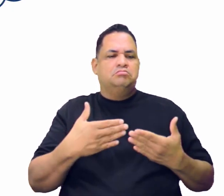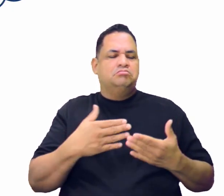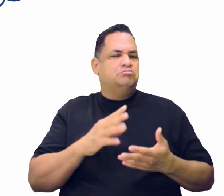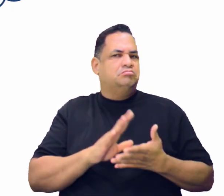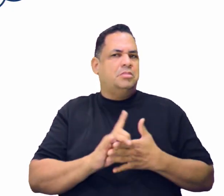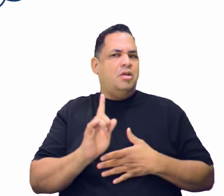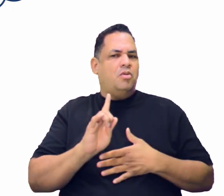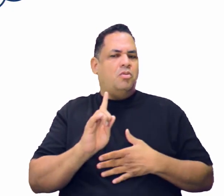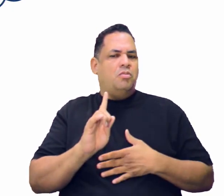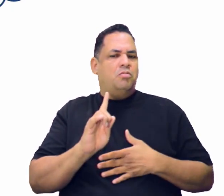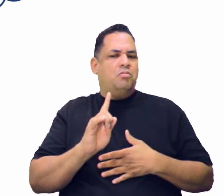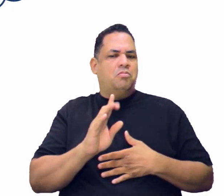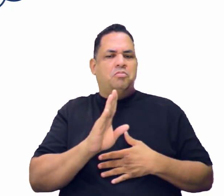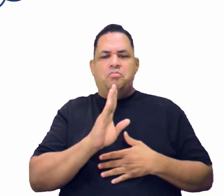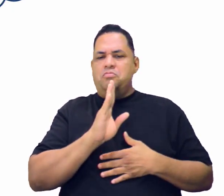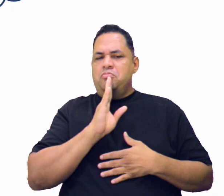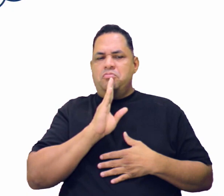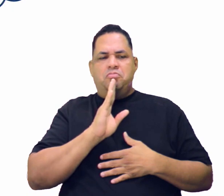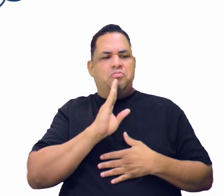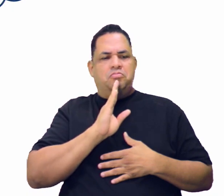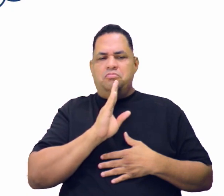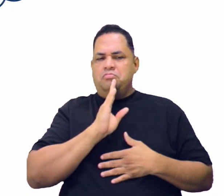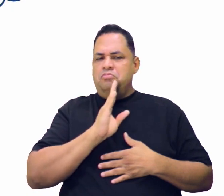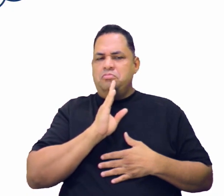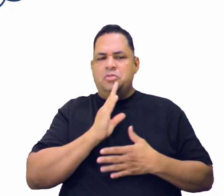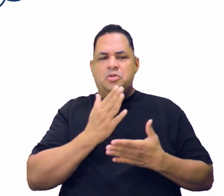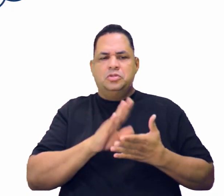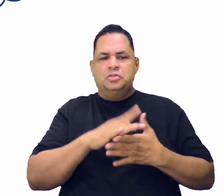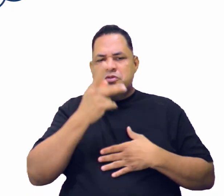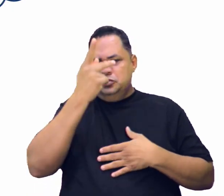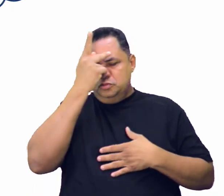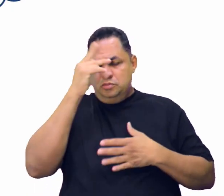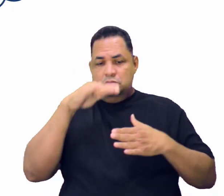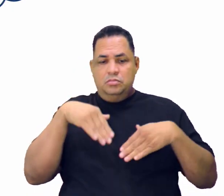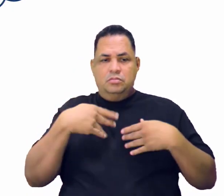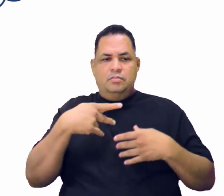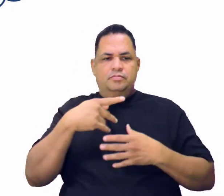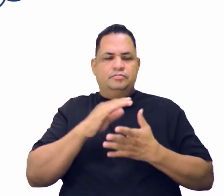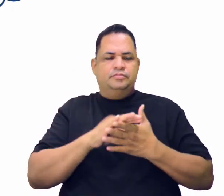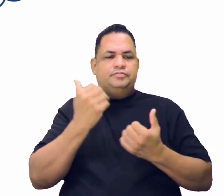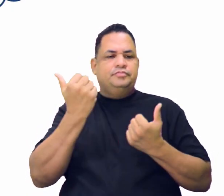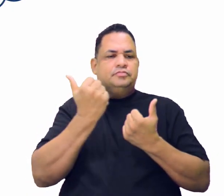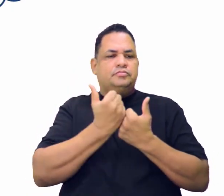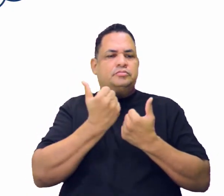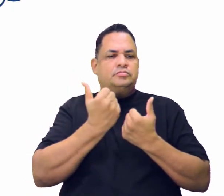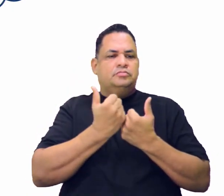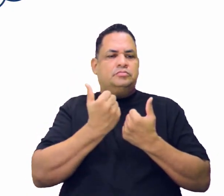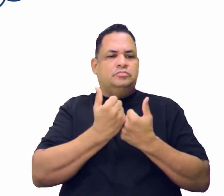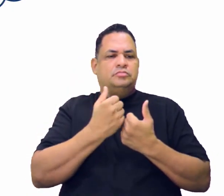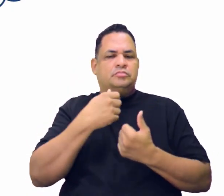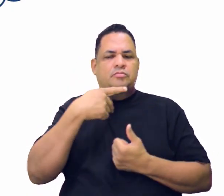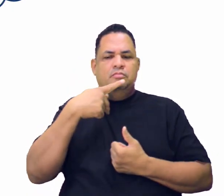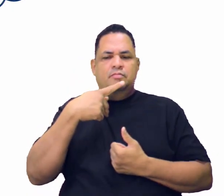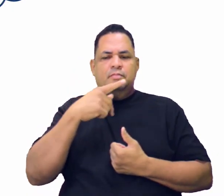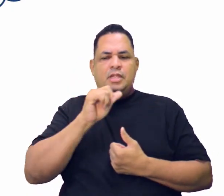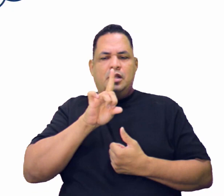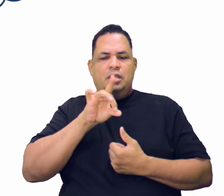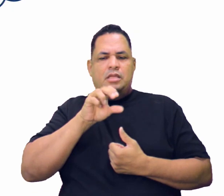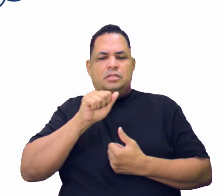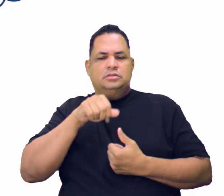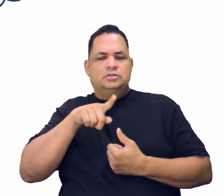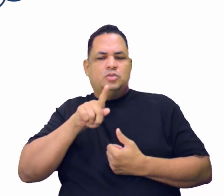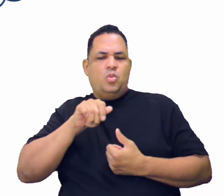quais, ó, faz as suas variações, ó. Não são pessoas, então vai ser substituído, ó, pelas quais.